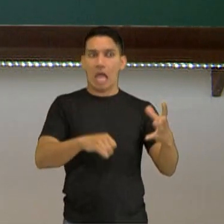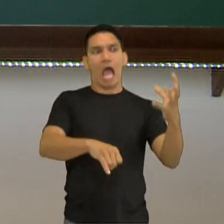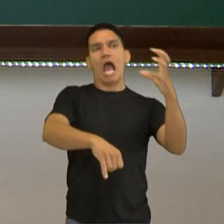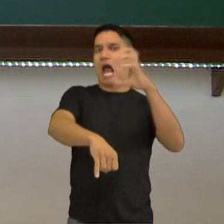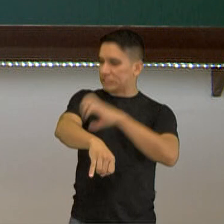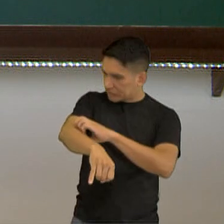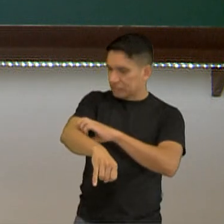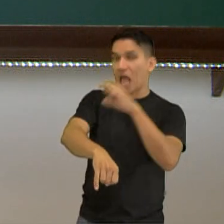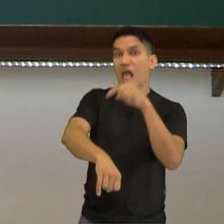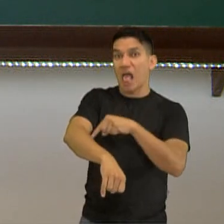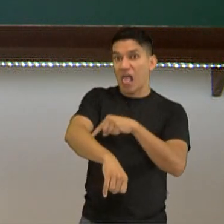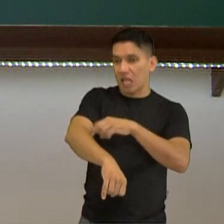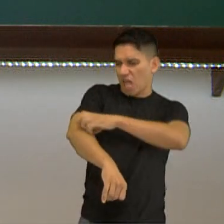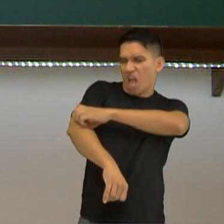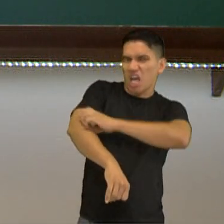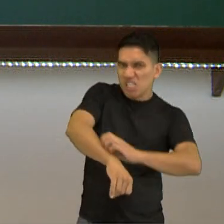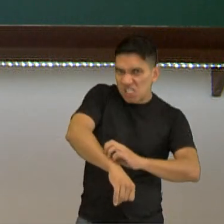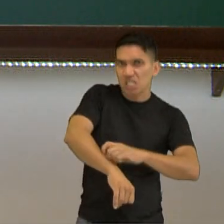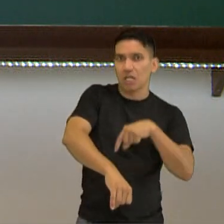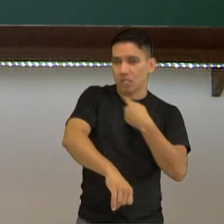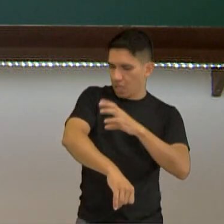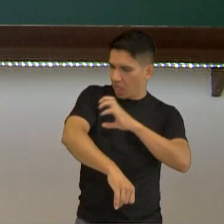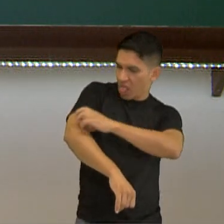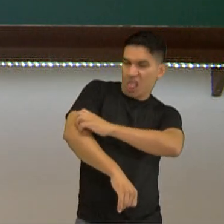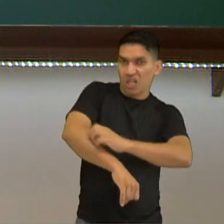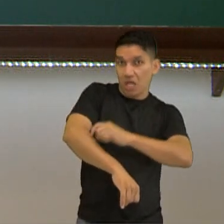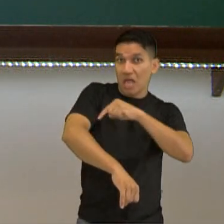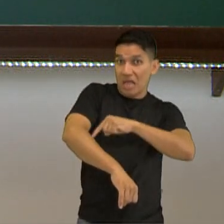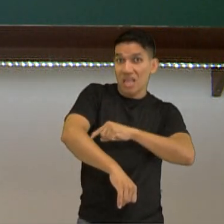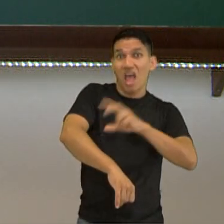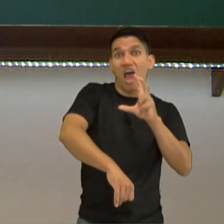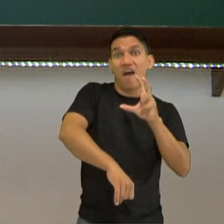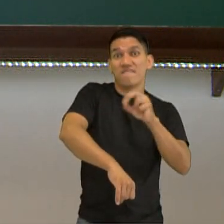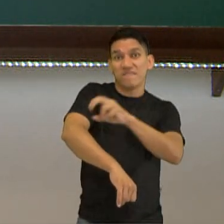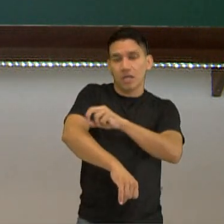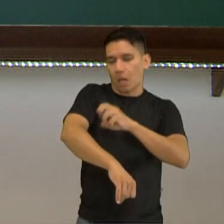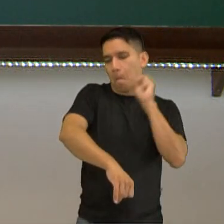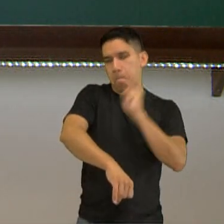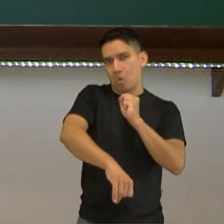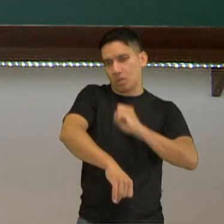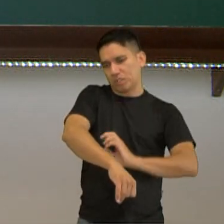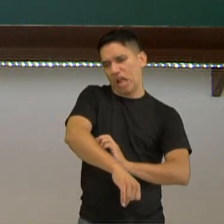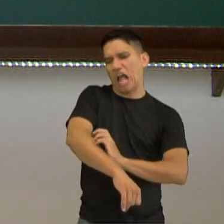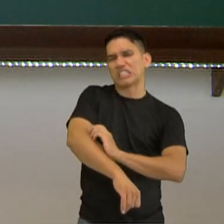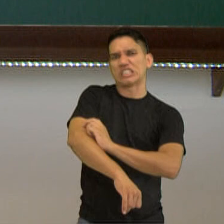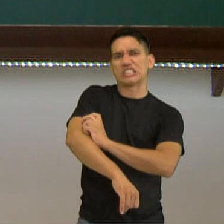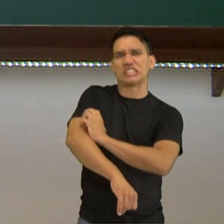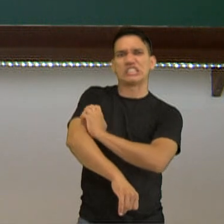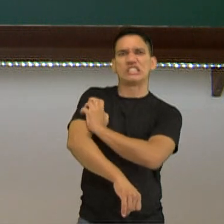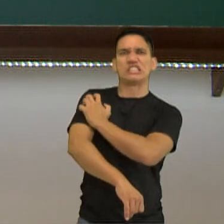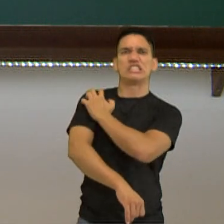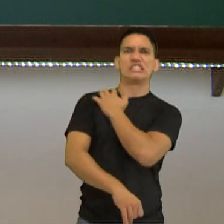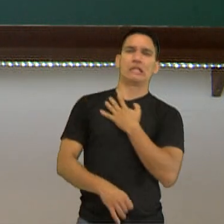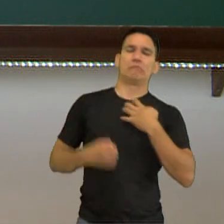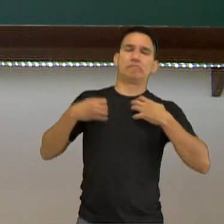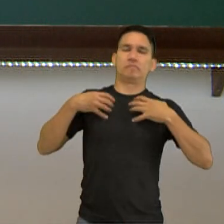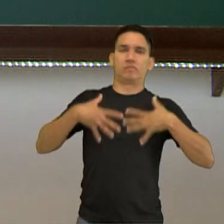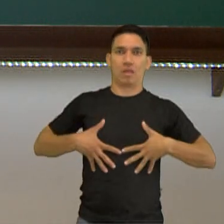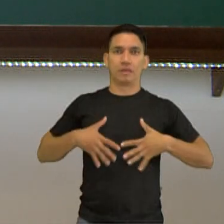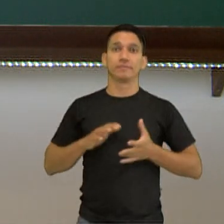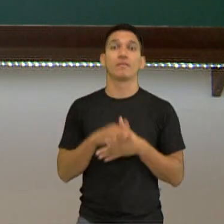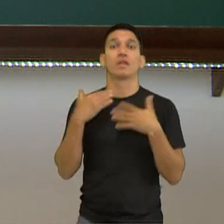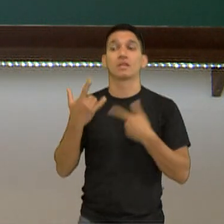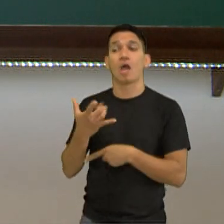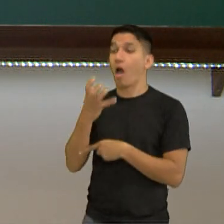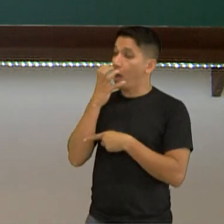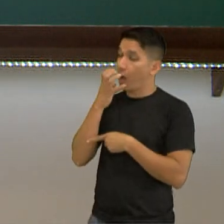gente, arranham a gente, esse vírus pode adentrar o nosso corpo. Então, né, animais de estimação, ó, não deixe seu